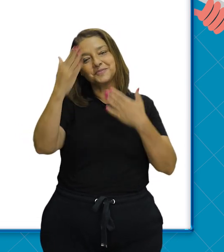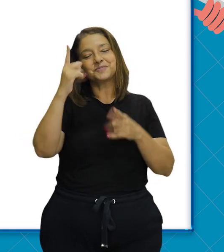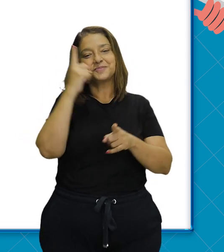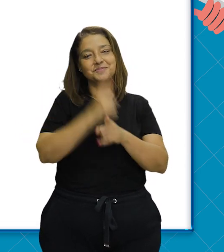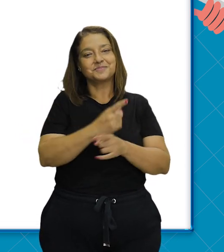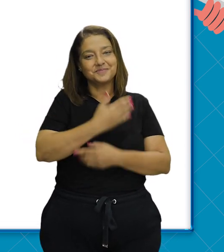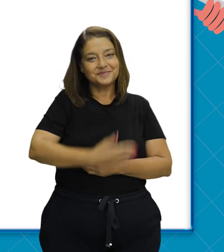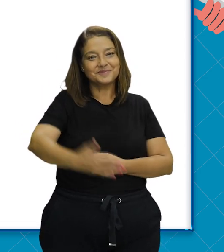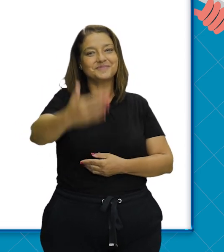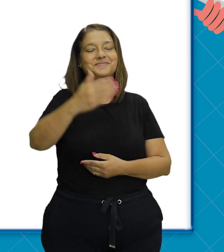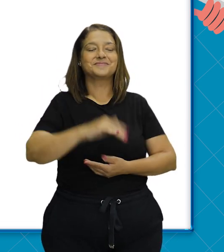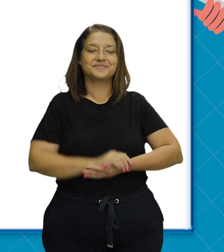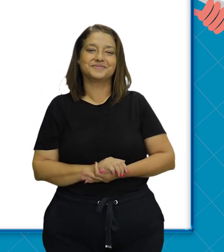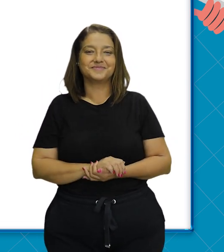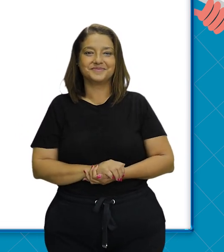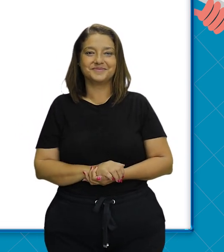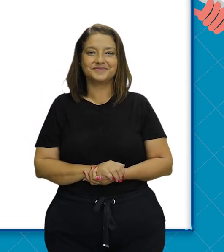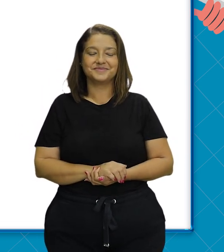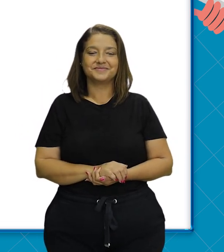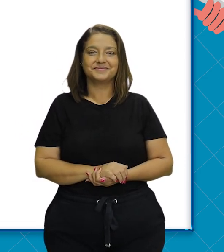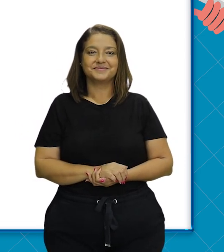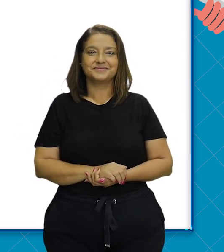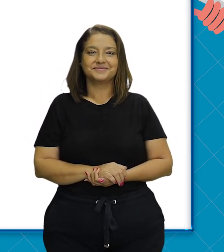até a próxima!